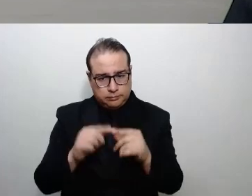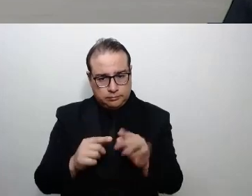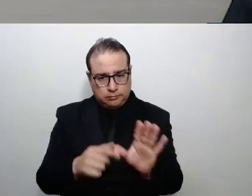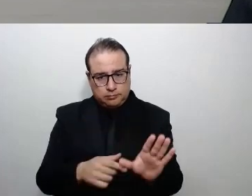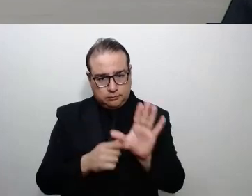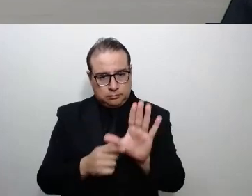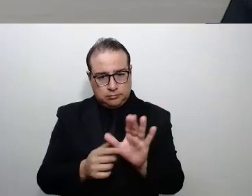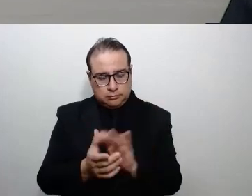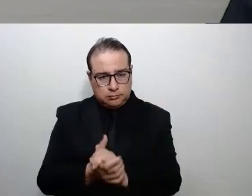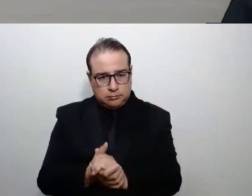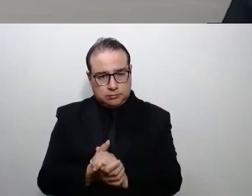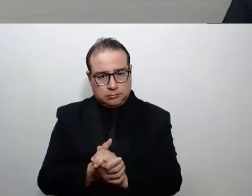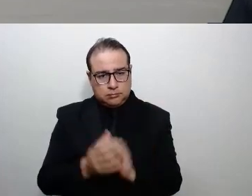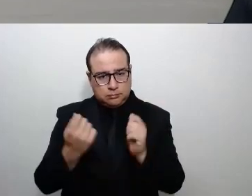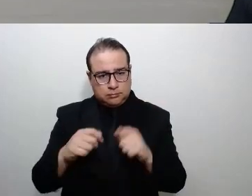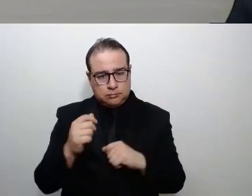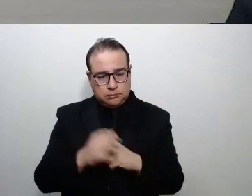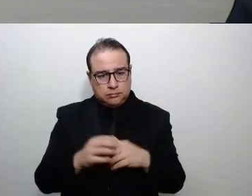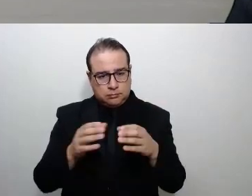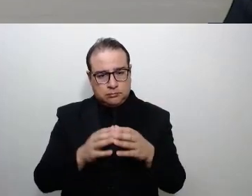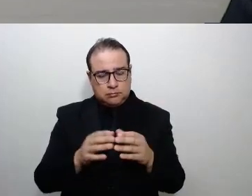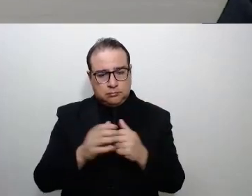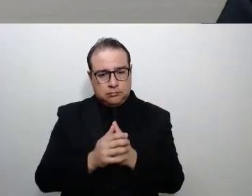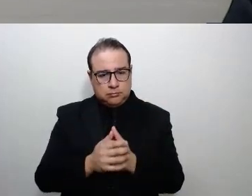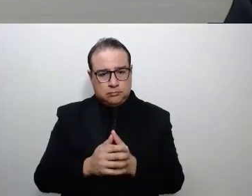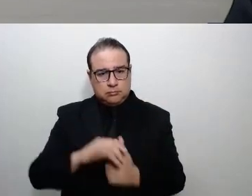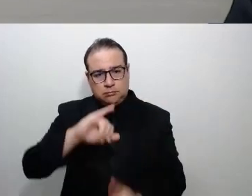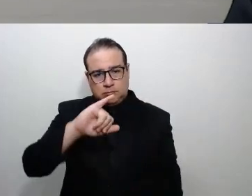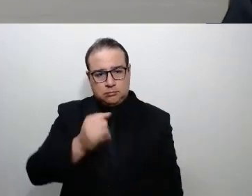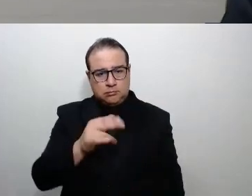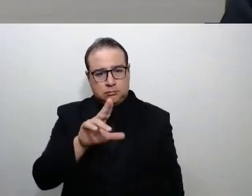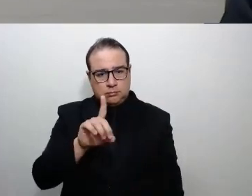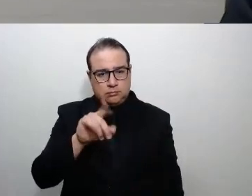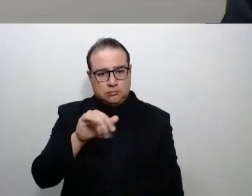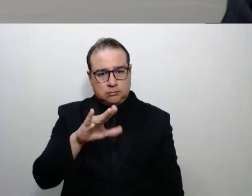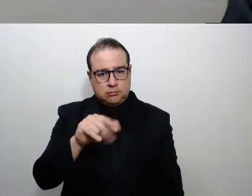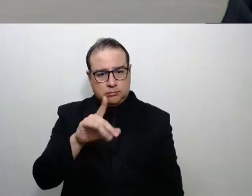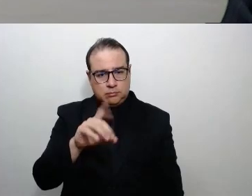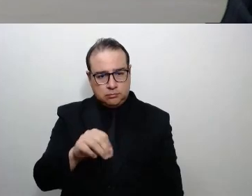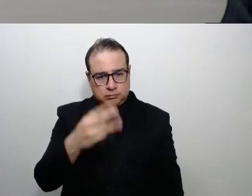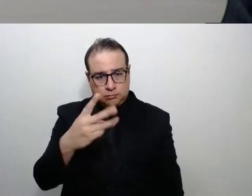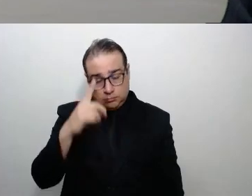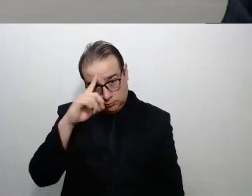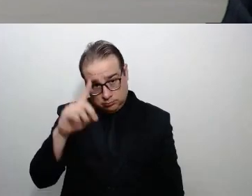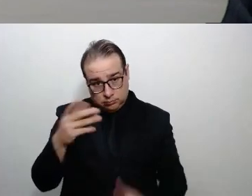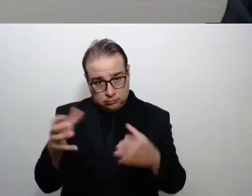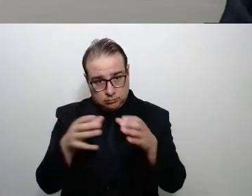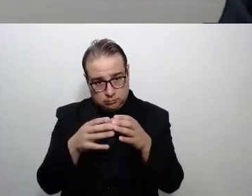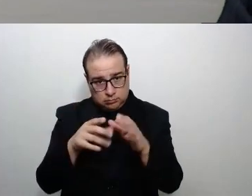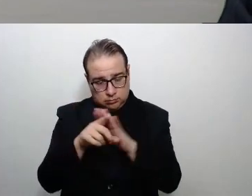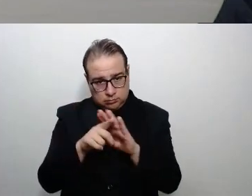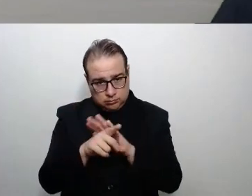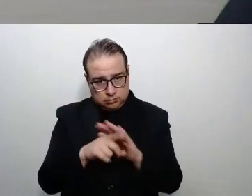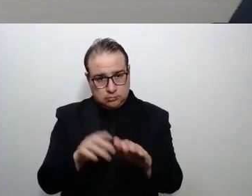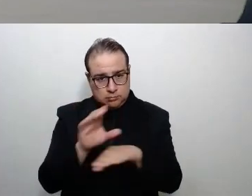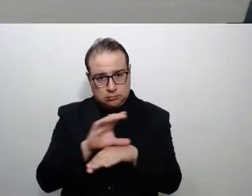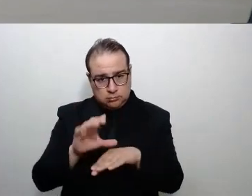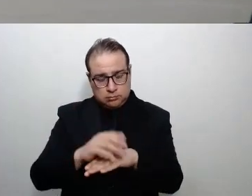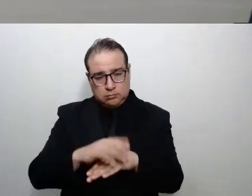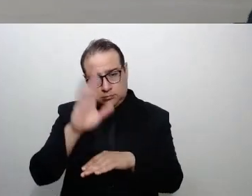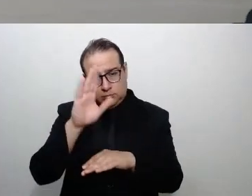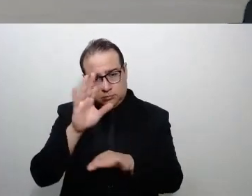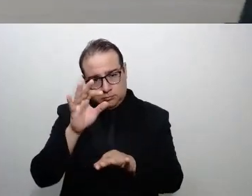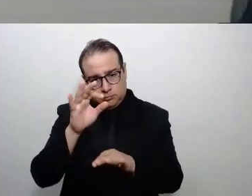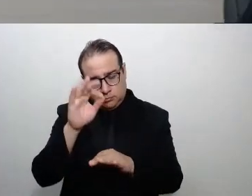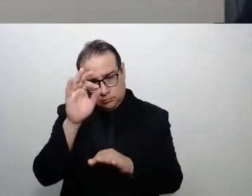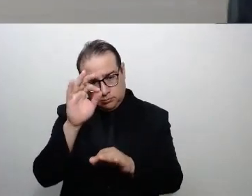sobre a maneira o jurisdicionado durante esses três dias em que a equipe de inspeção do Conselho Nacional de Justiça esteve